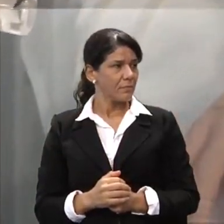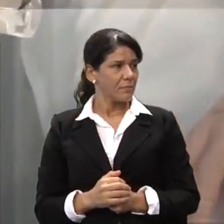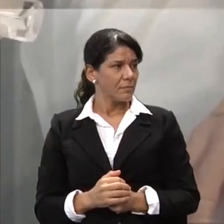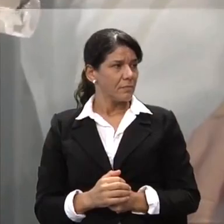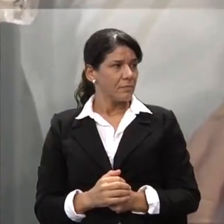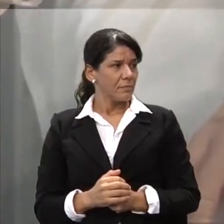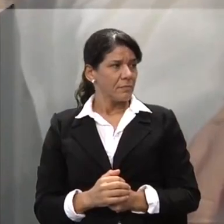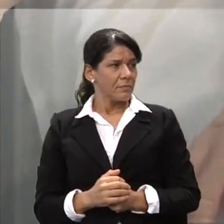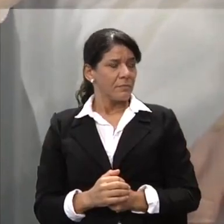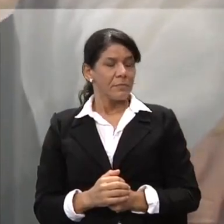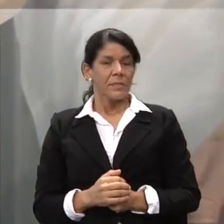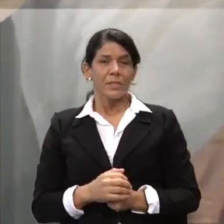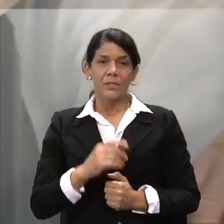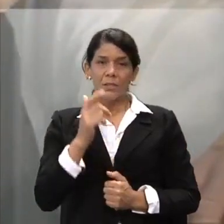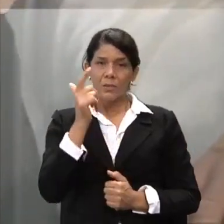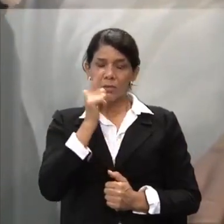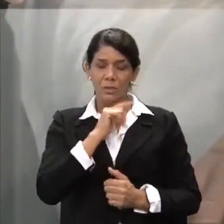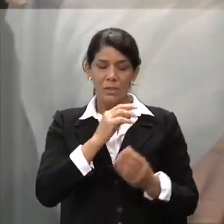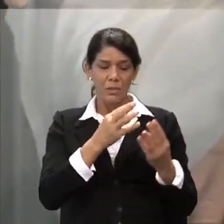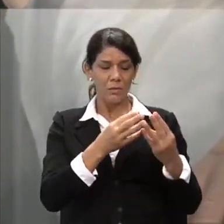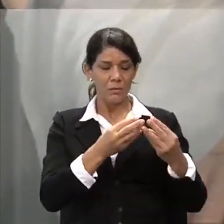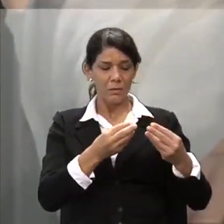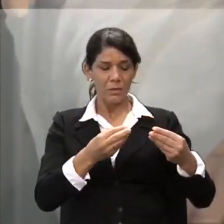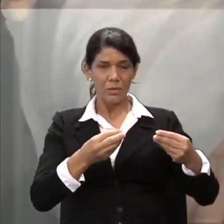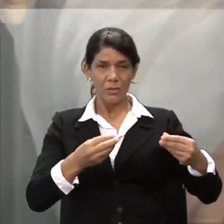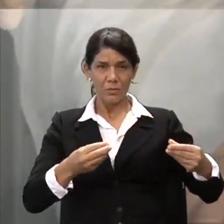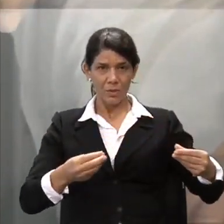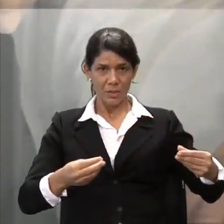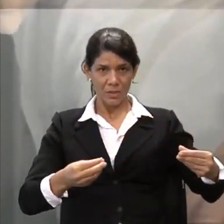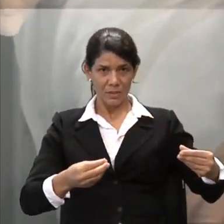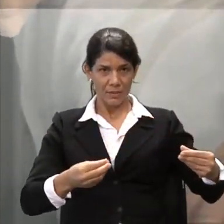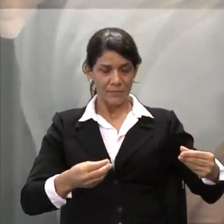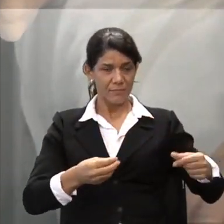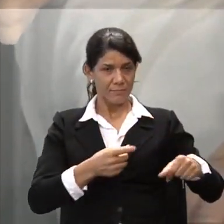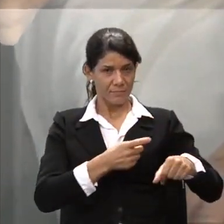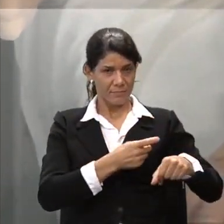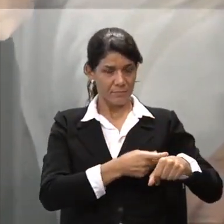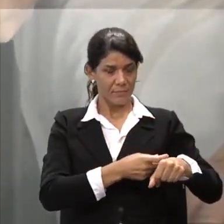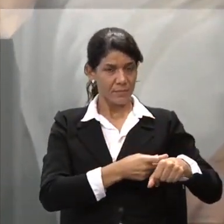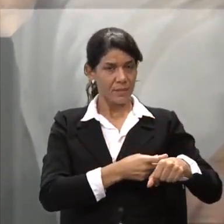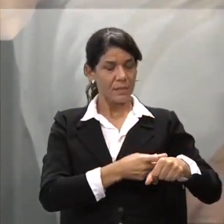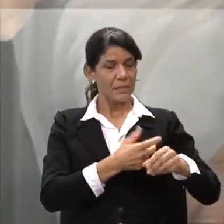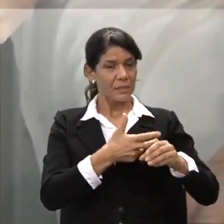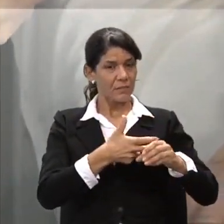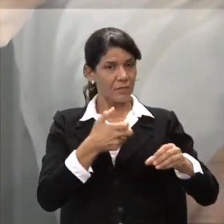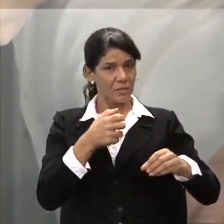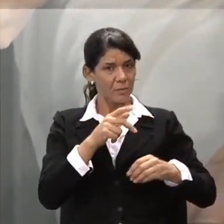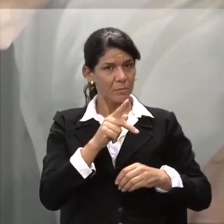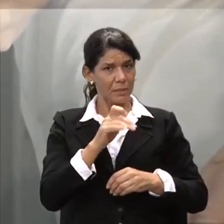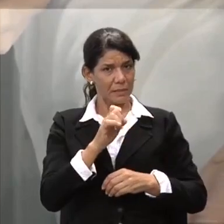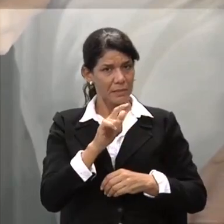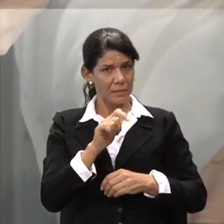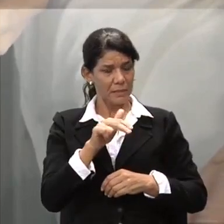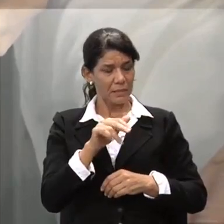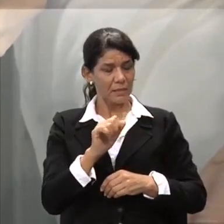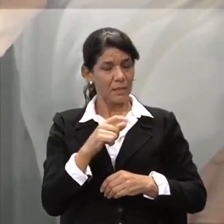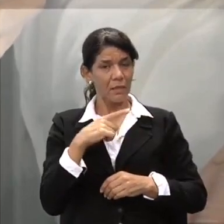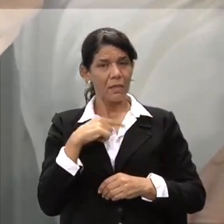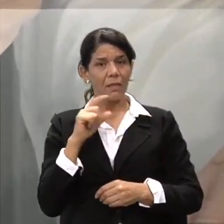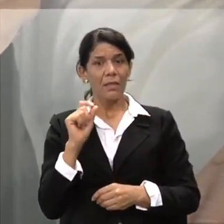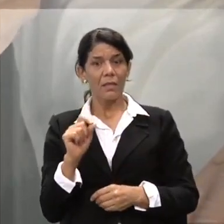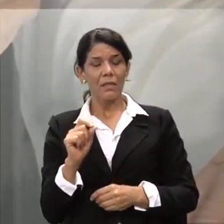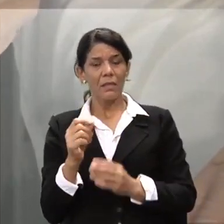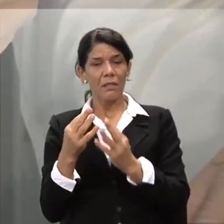Para que a gente consiga diluir as partículas sólidas desse frasco de penicilina e